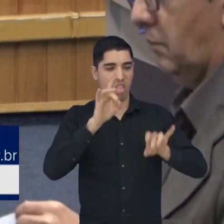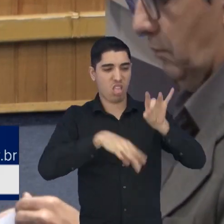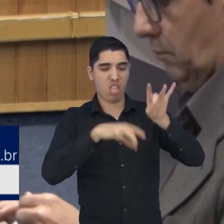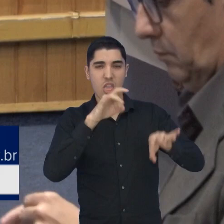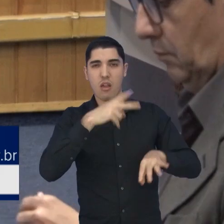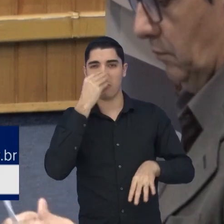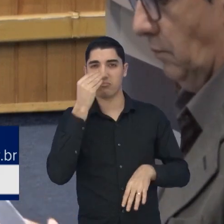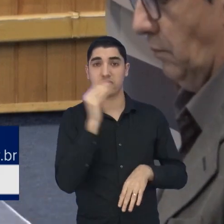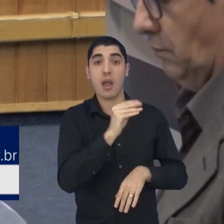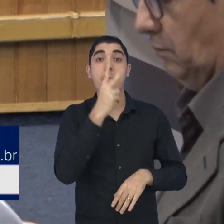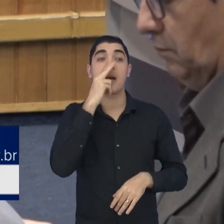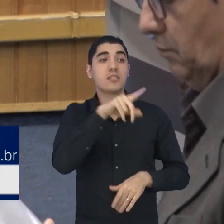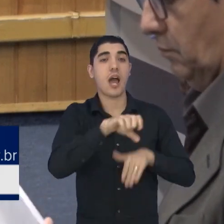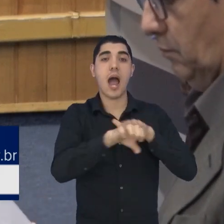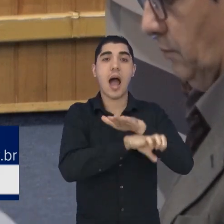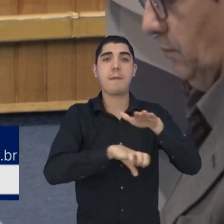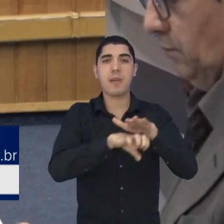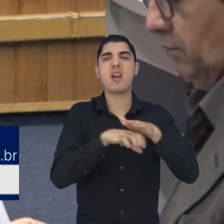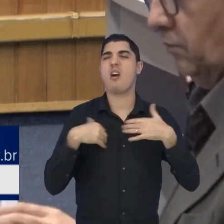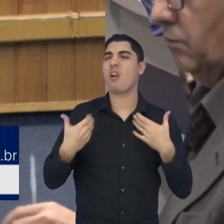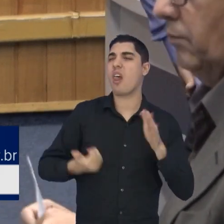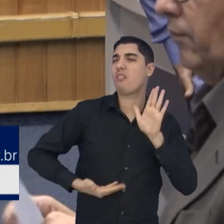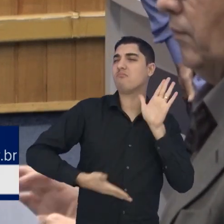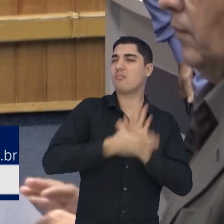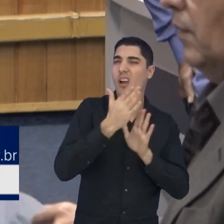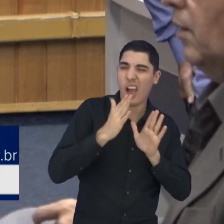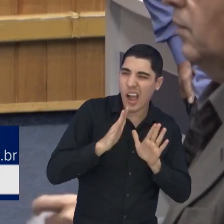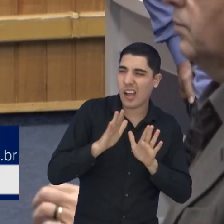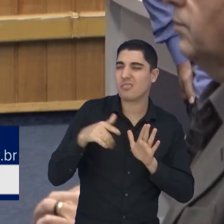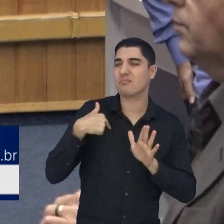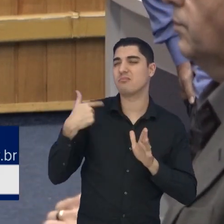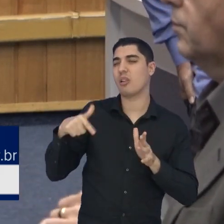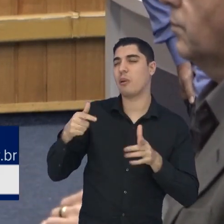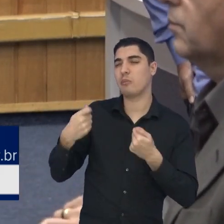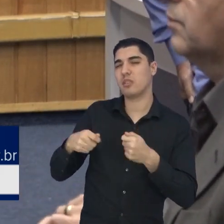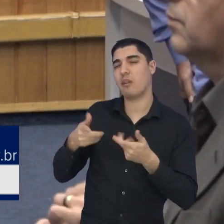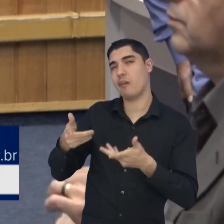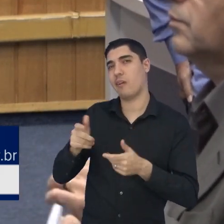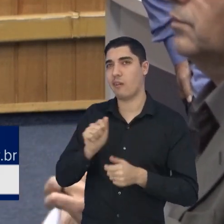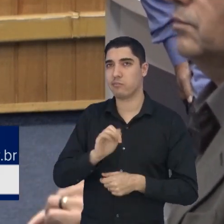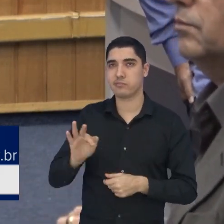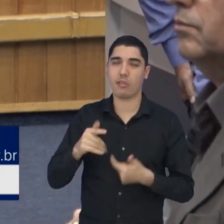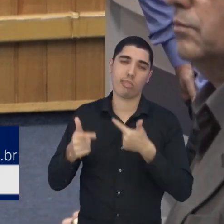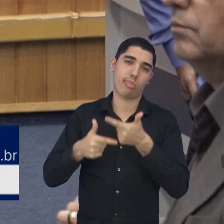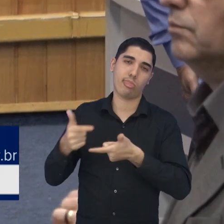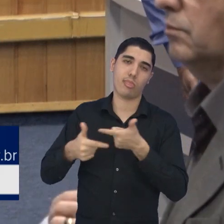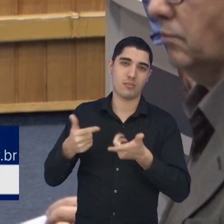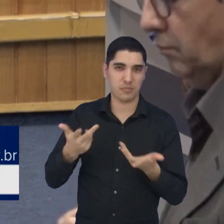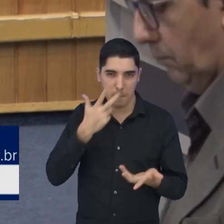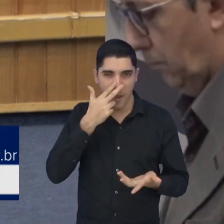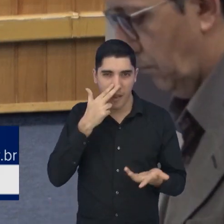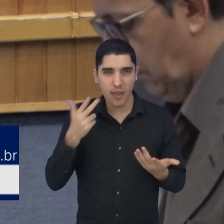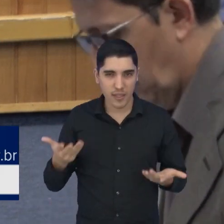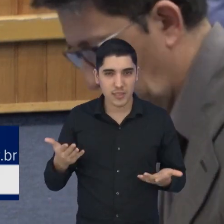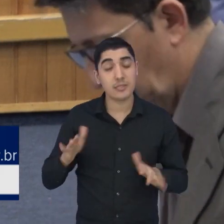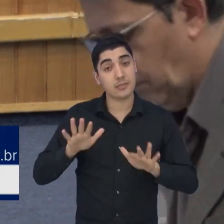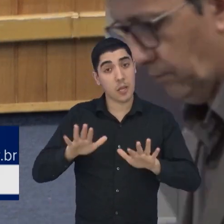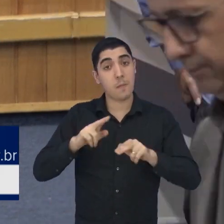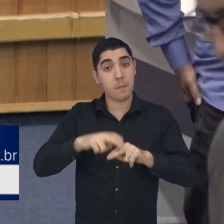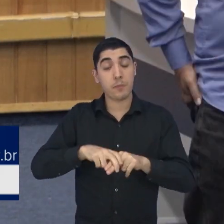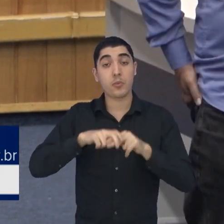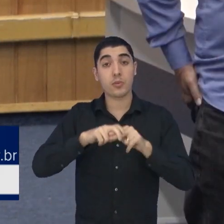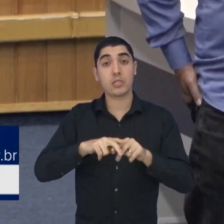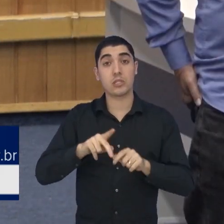está querendo ir embora, não consegue, por ser serviço essencial. E também queria pedir aqui para todos os que nos